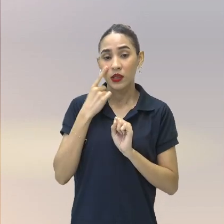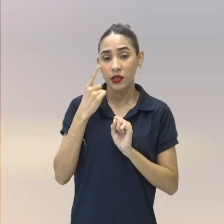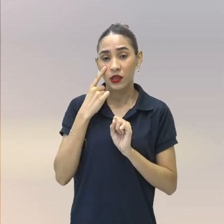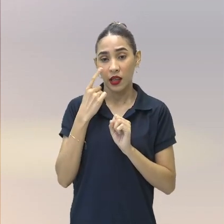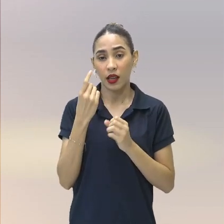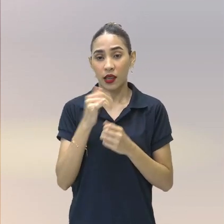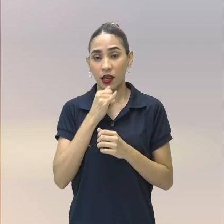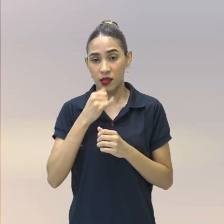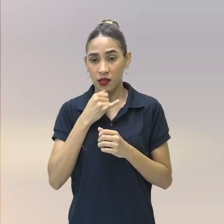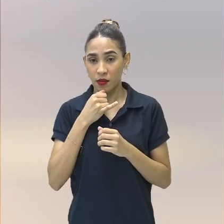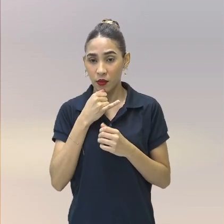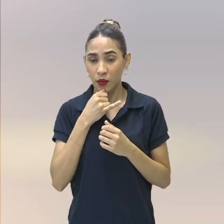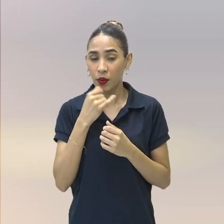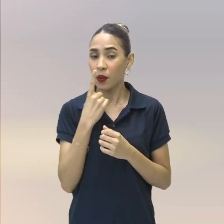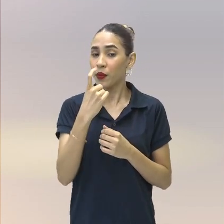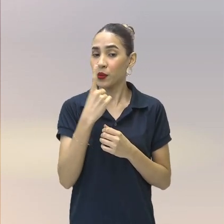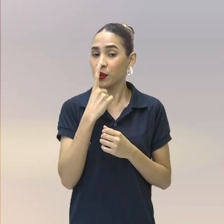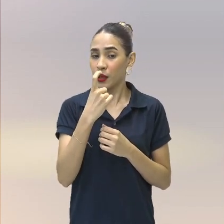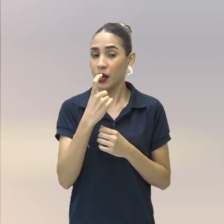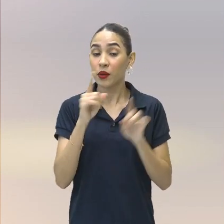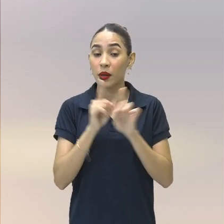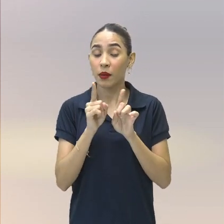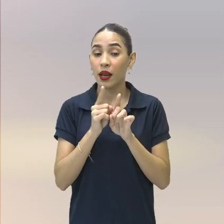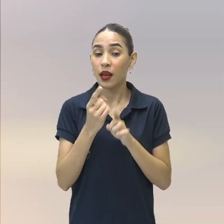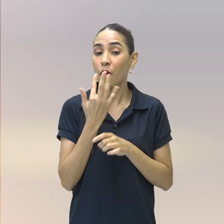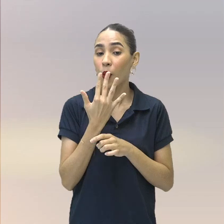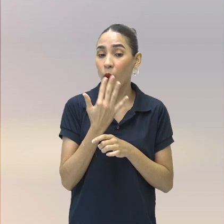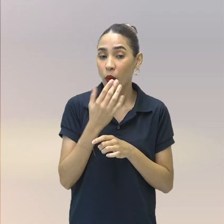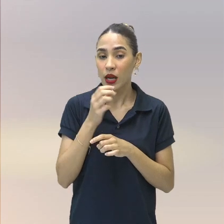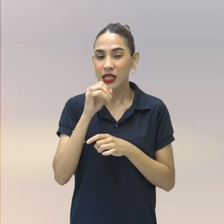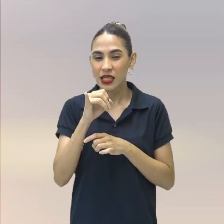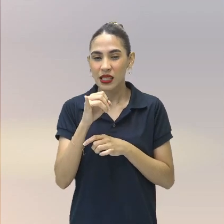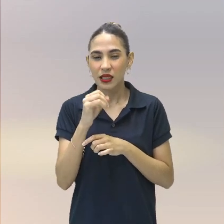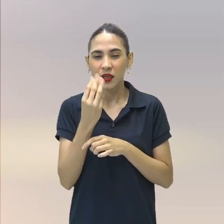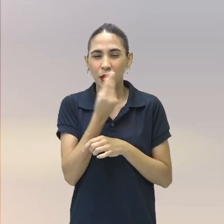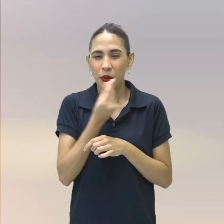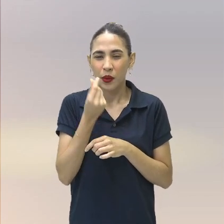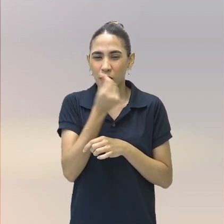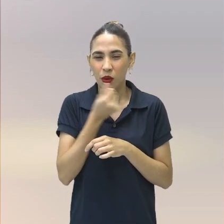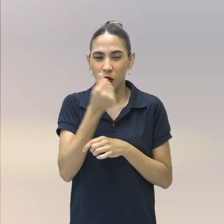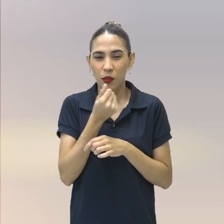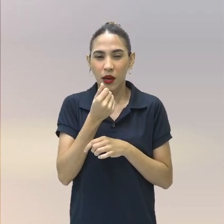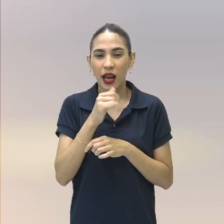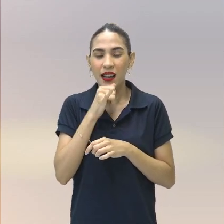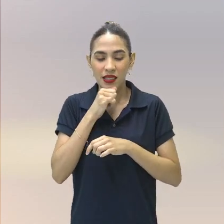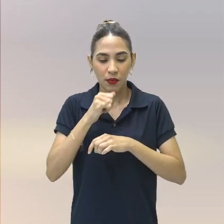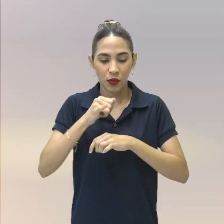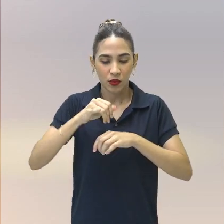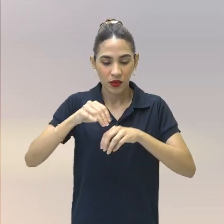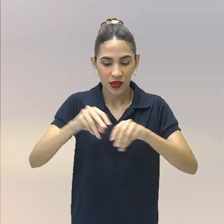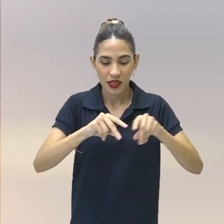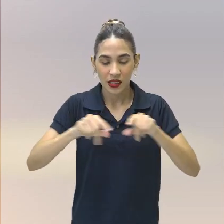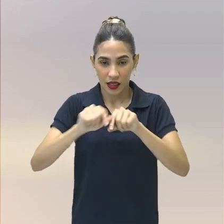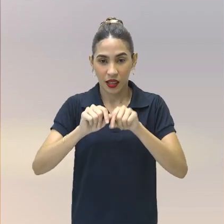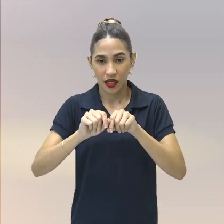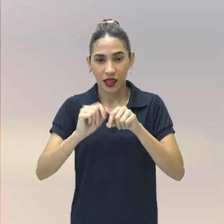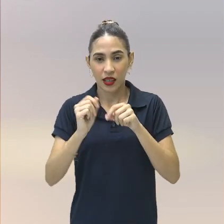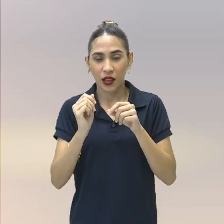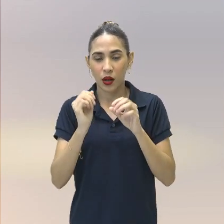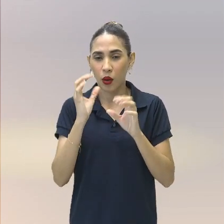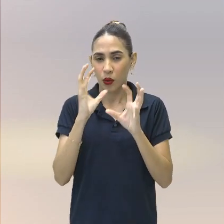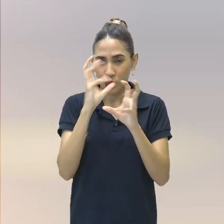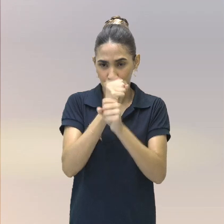quanto ao odor e cor. Se tiver um aroma fresco de terra e uma cor